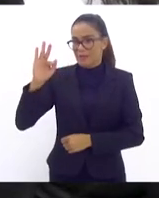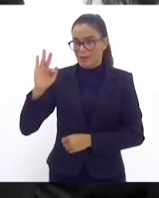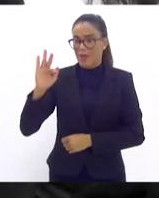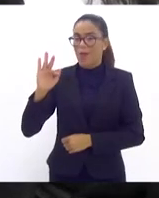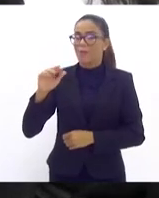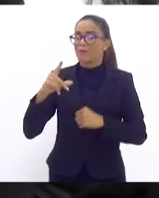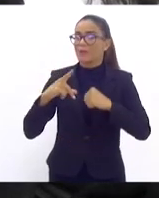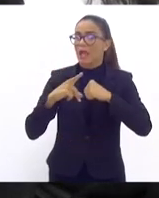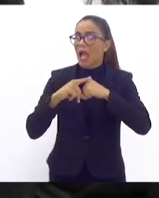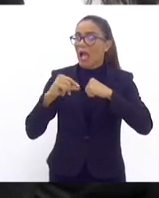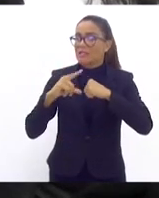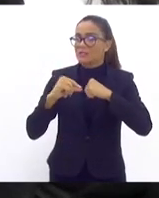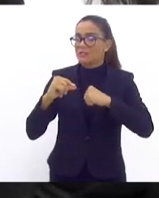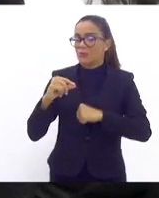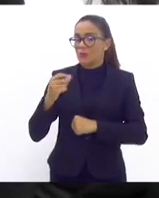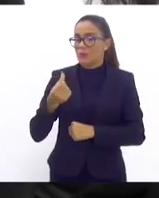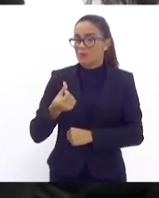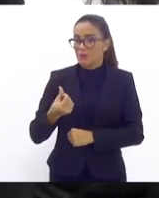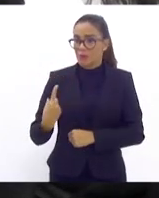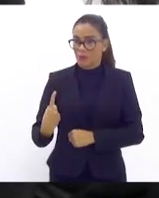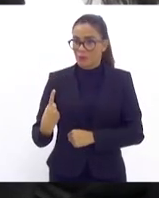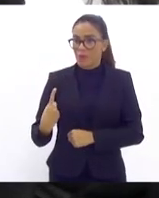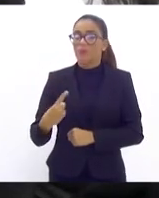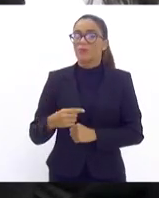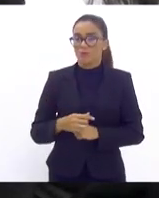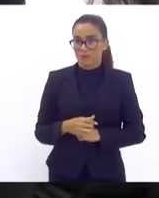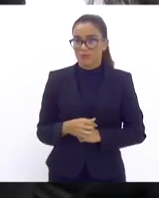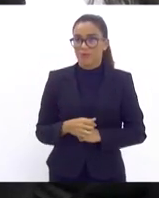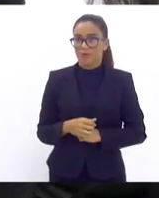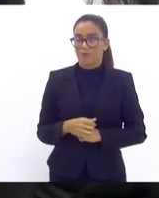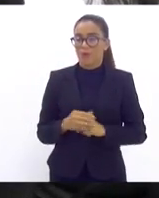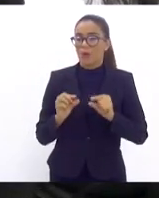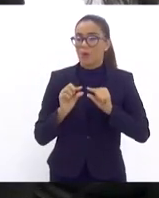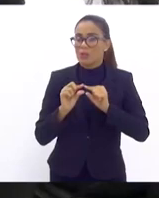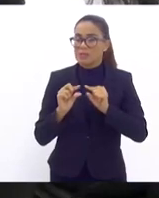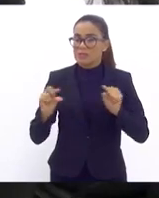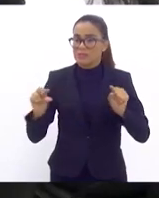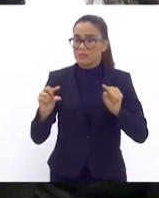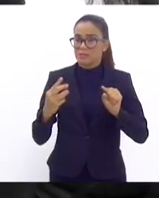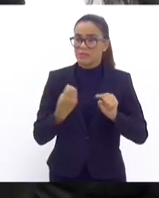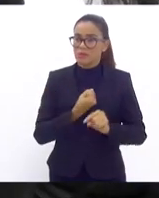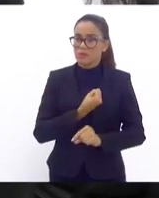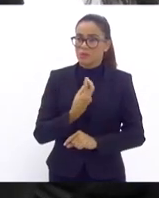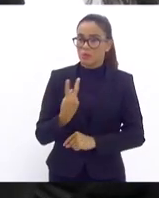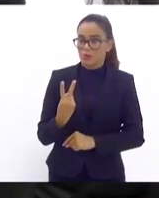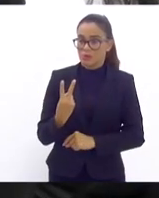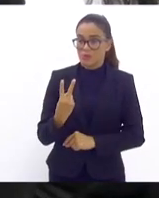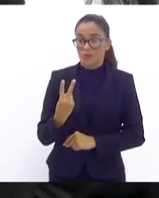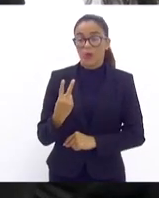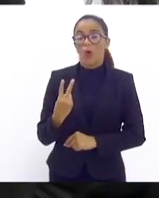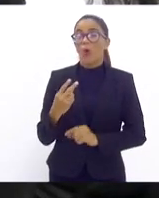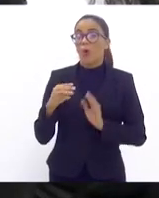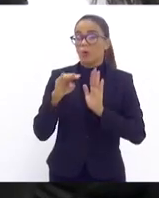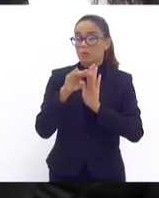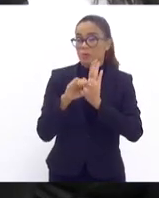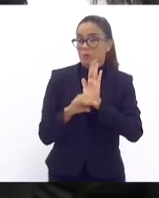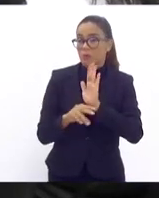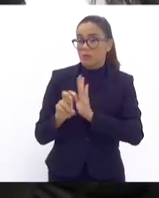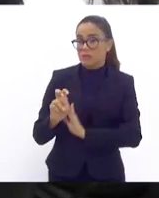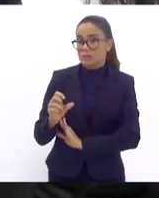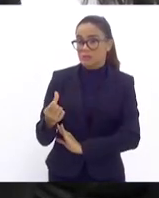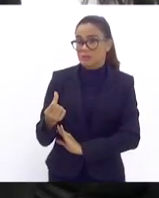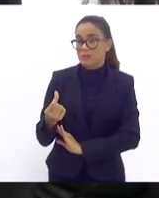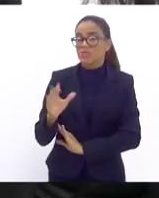61, inciso 2. Bem, eu vou fazer o seguinte, o projeto 56 já está retirado de pauta a pedido do